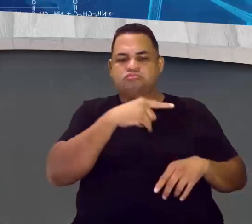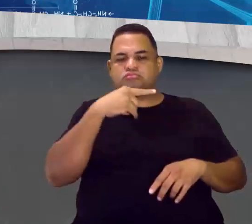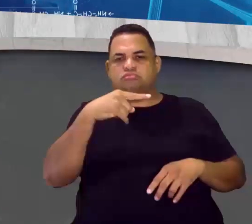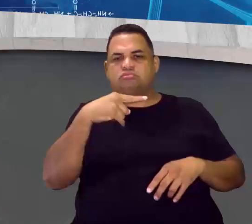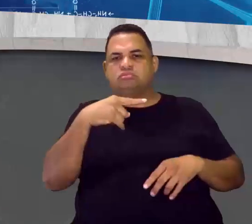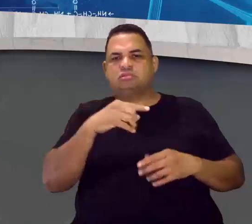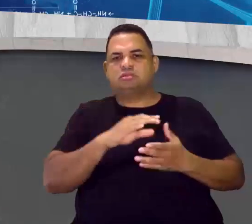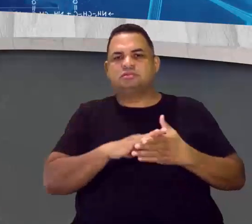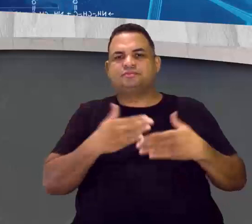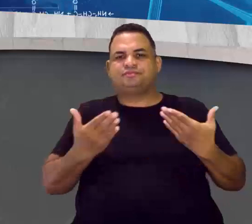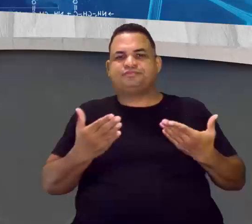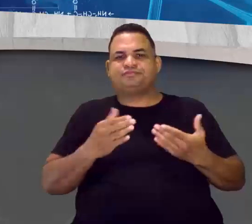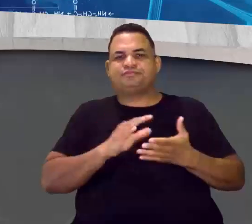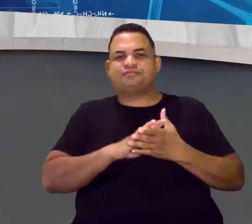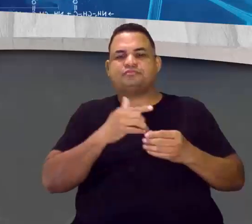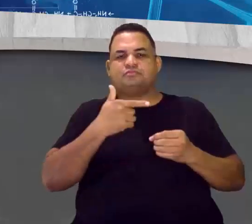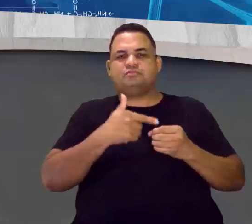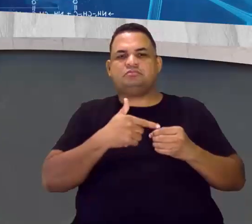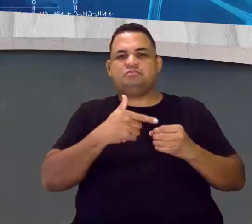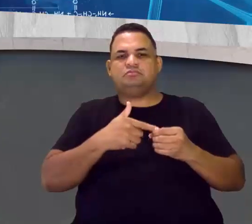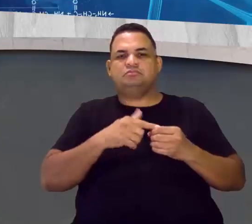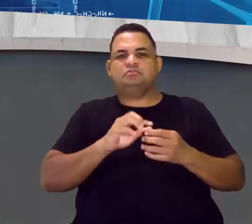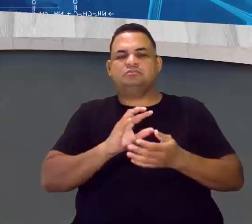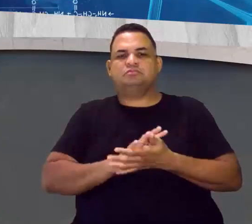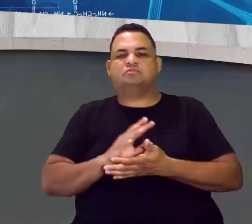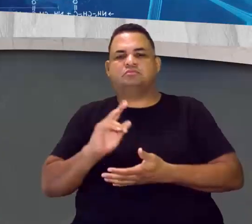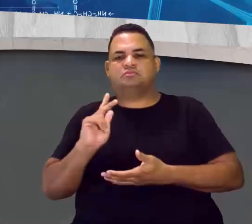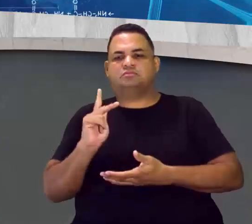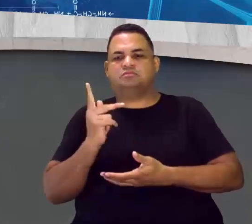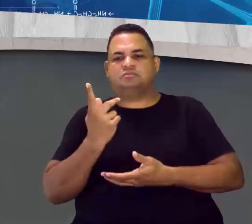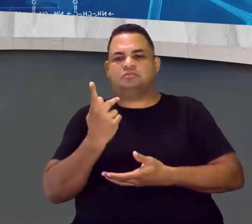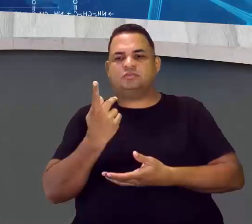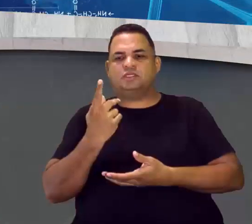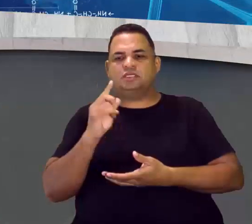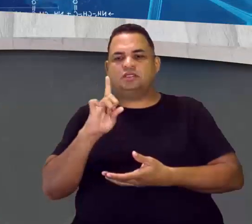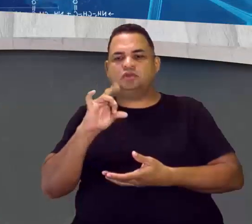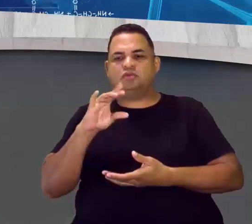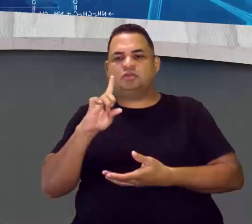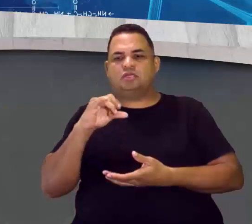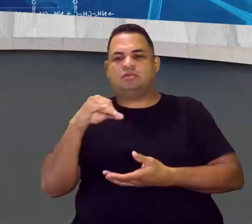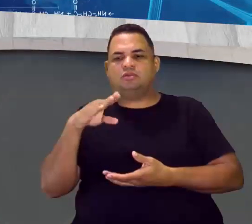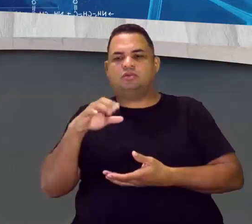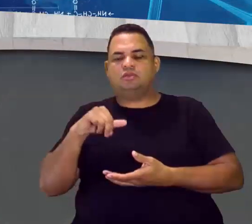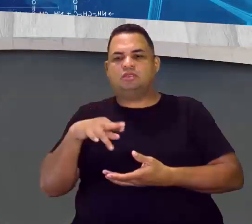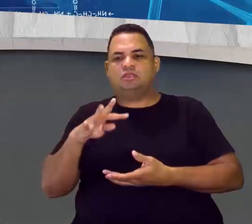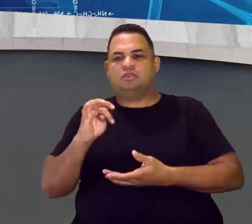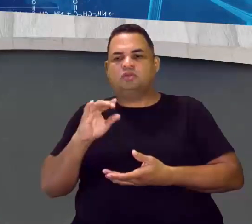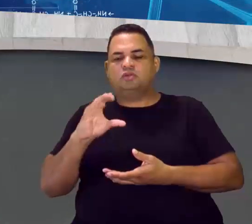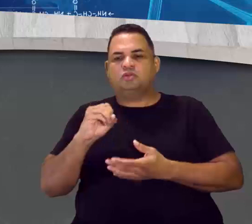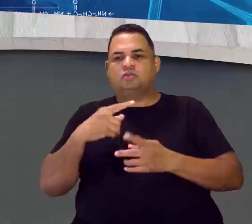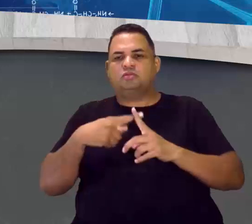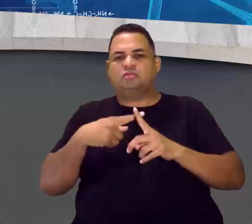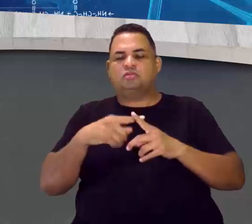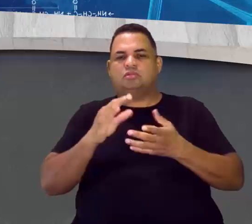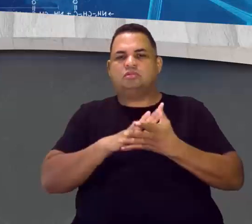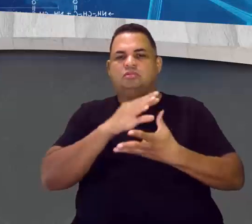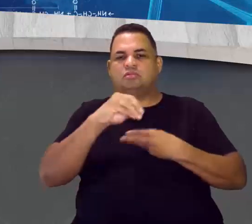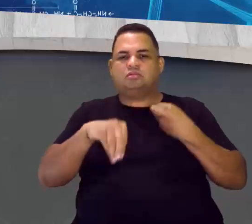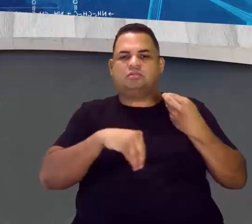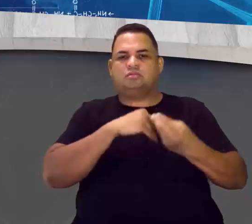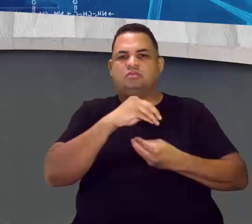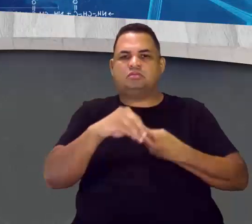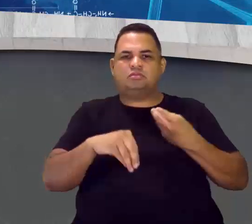na gasolina. A gasolina é o hidrocarboneto, a gasolina é completamente apolar. Por quê? Porque é uma mistura de heptano